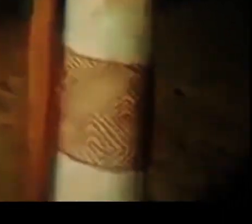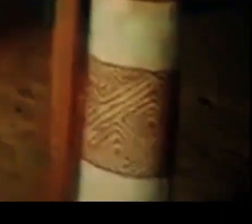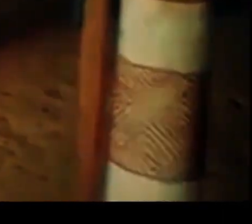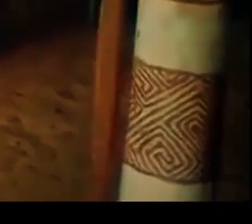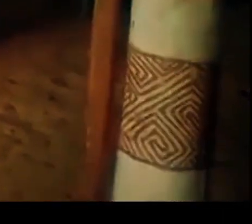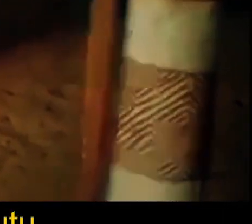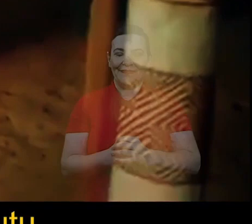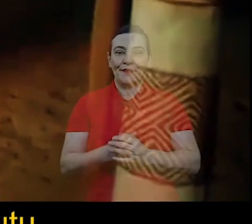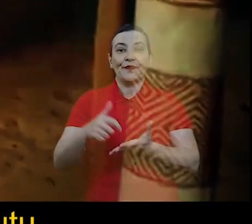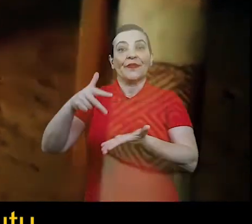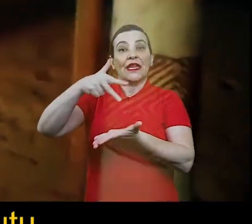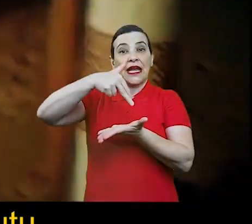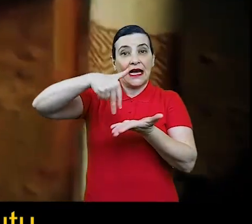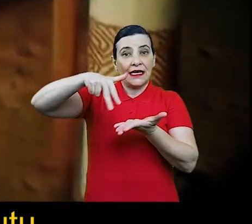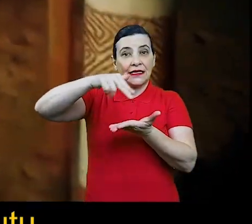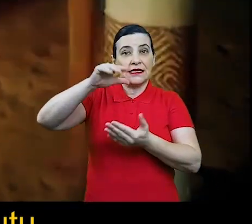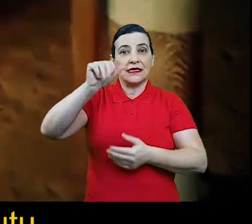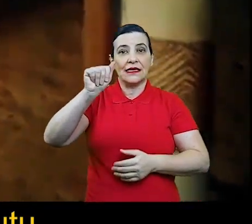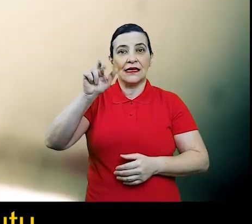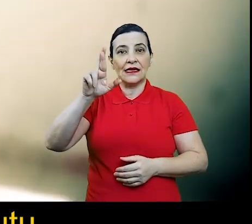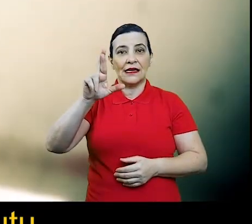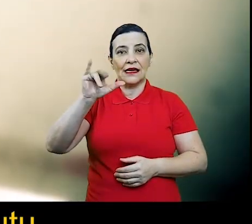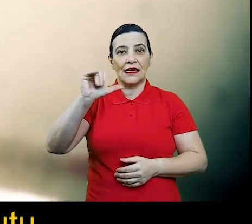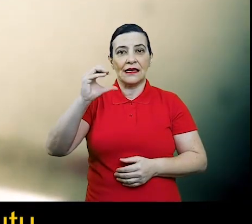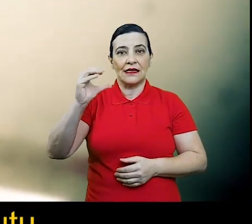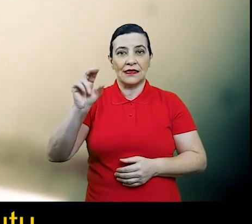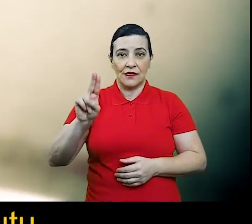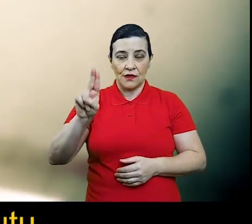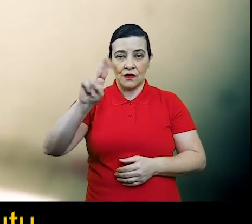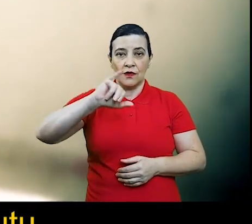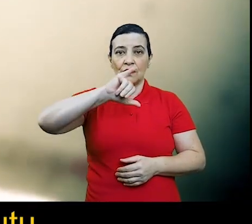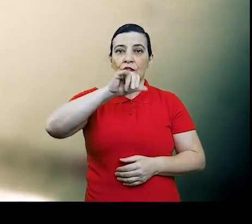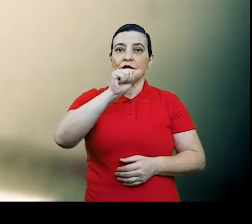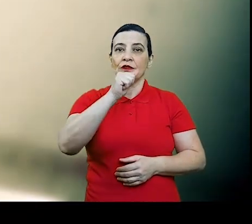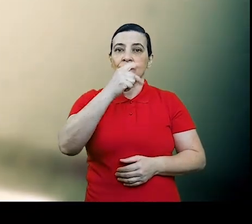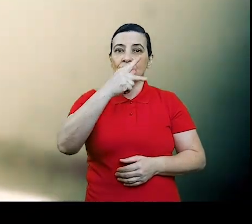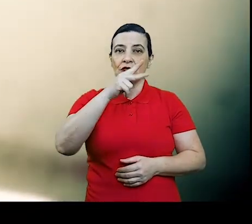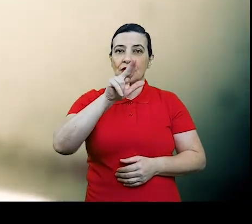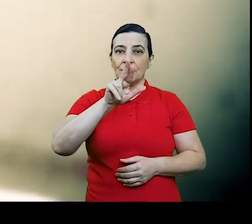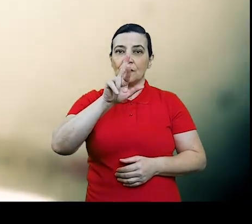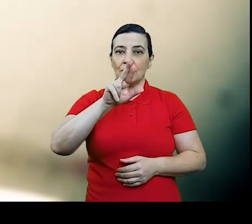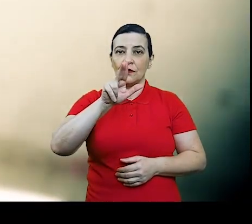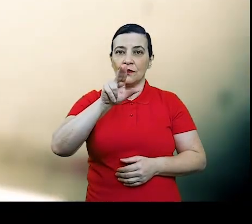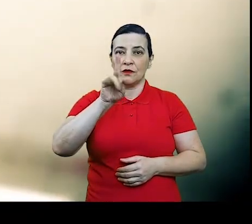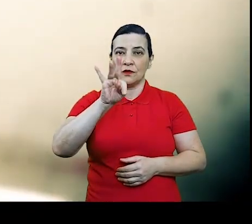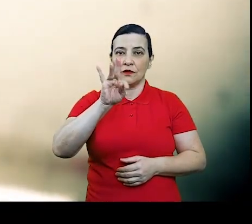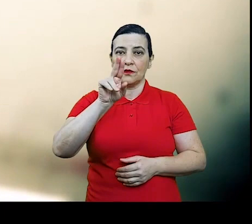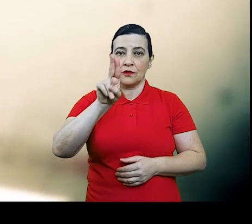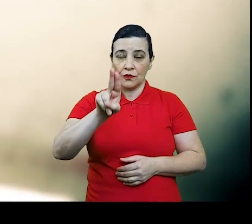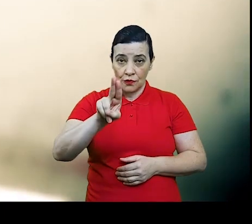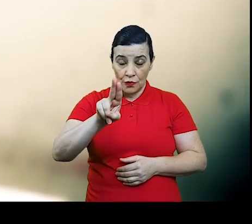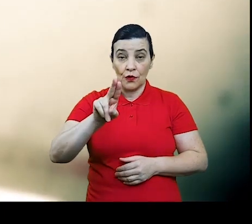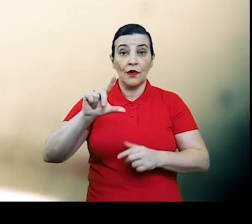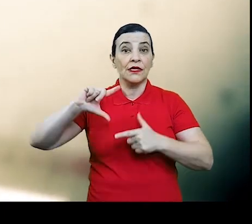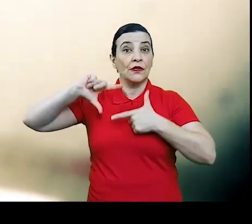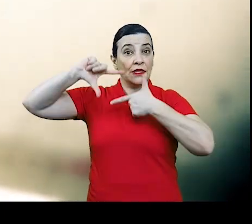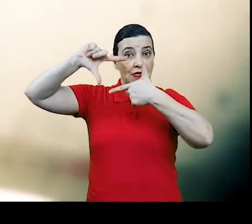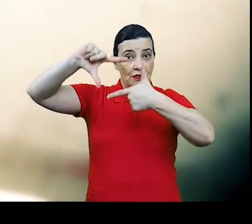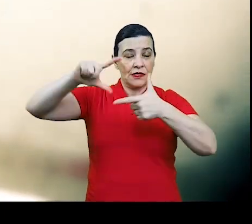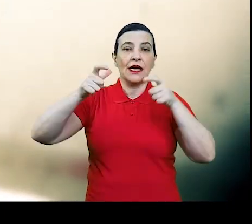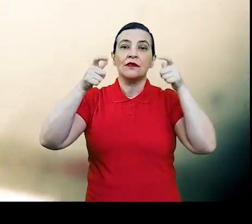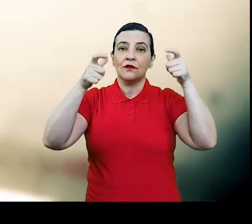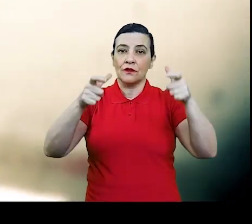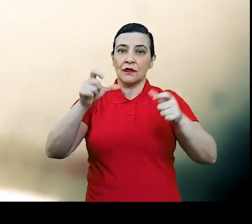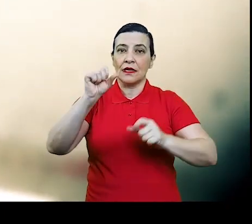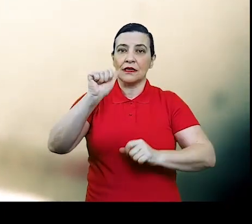A dança do Carriçu e a dança do Japurutu, elas são danças tradicionais, né, de São Gabriel da